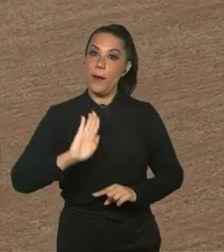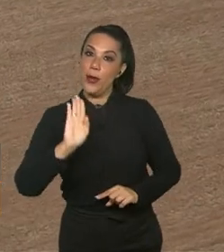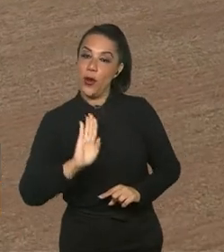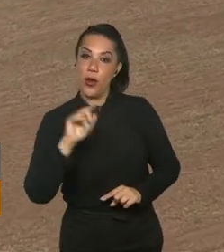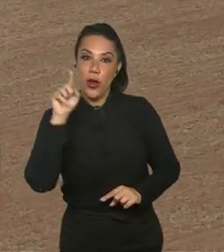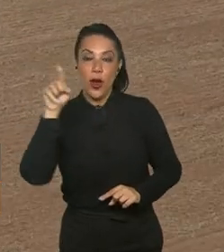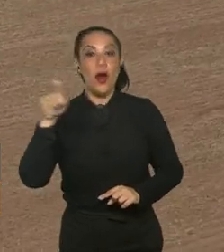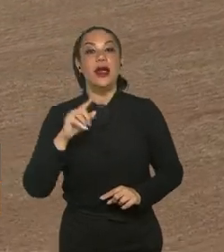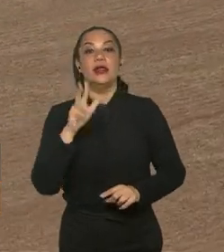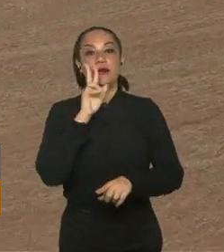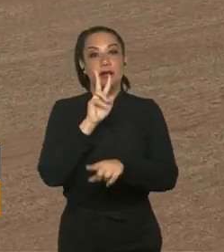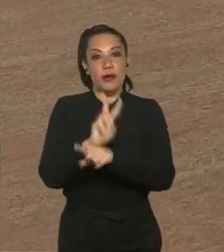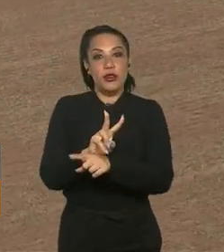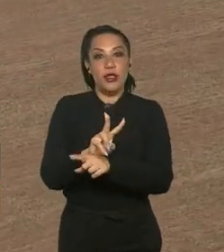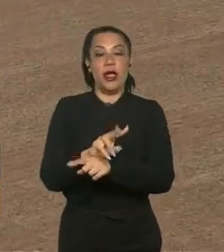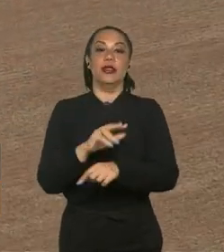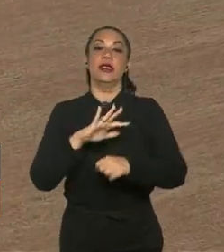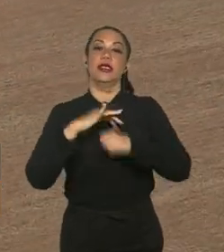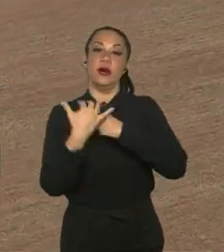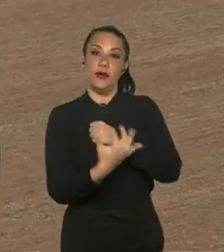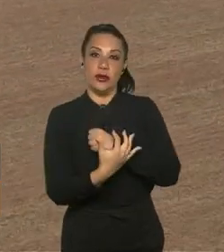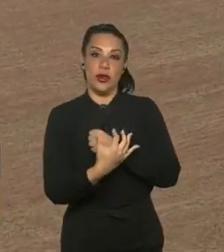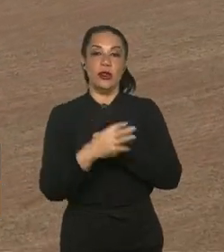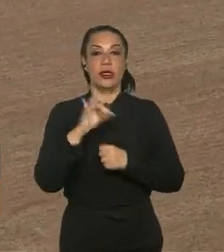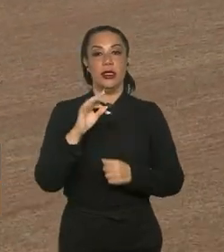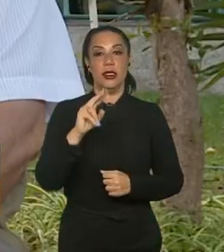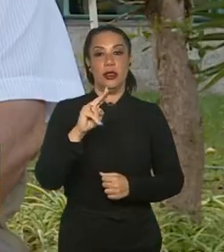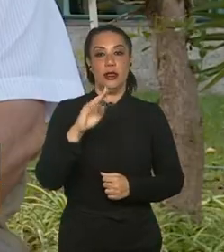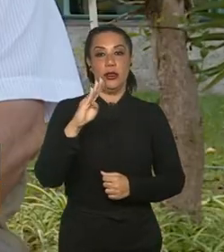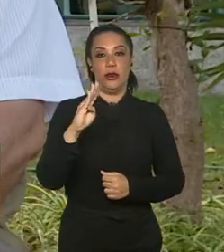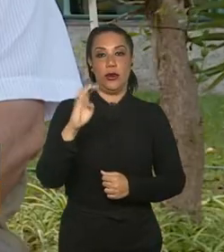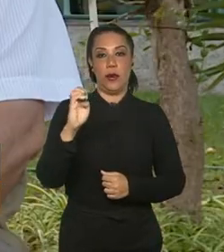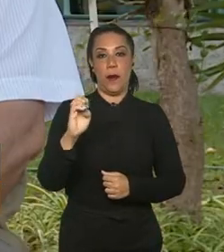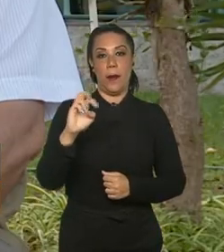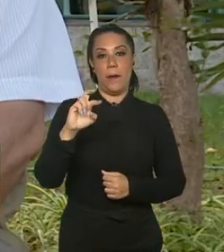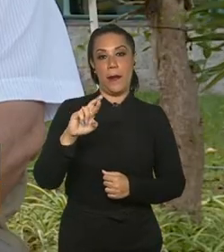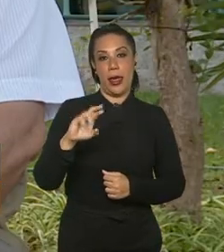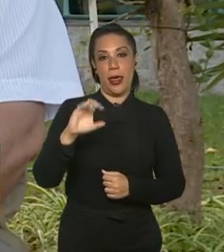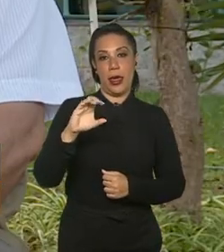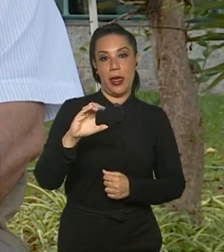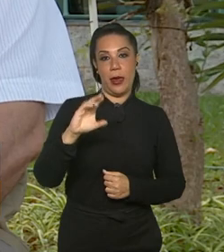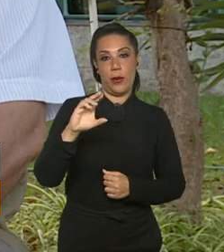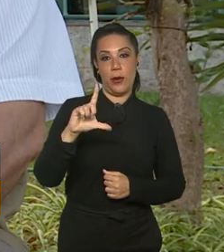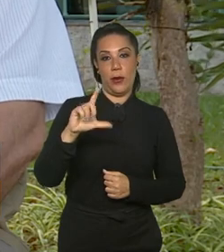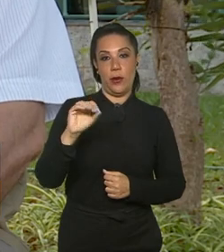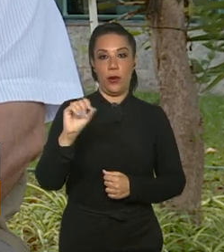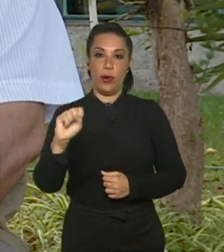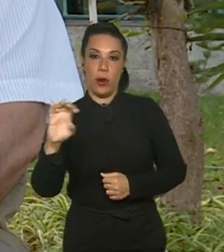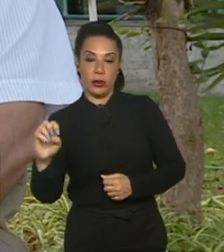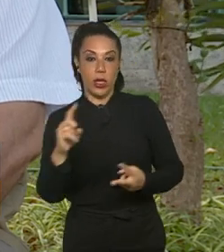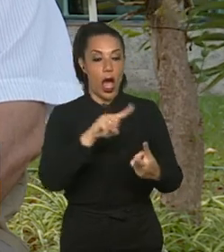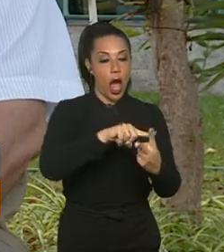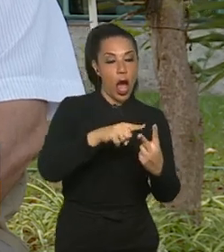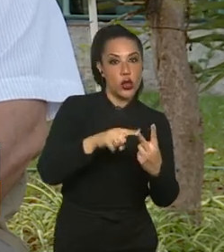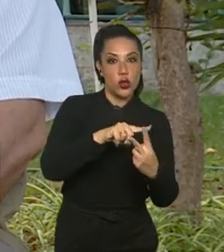biológico para a vigilância da Covid-19 e da tuberculose. Essas duas doenças